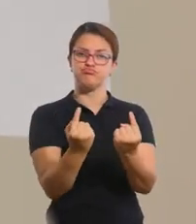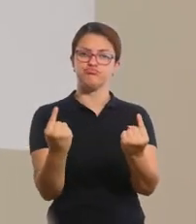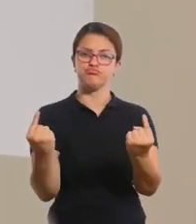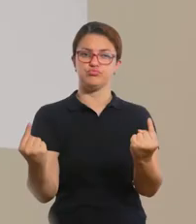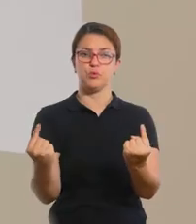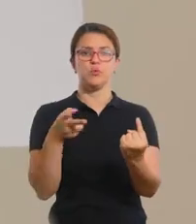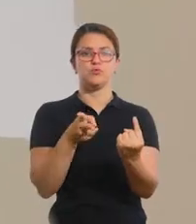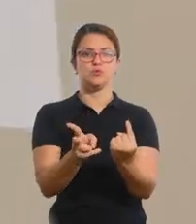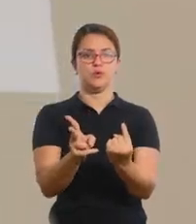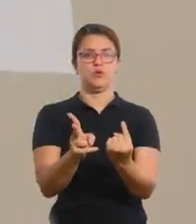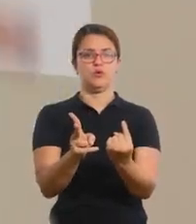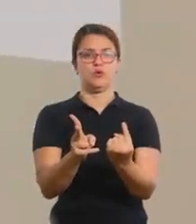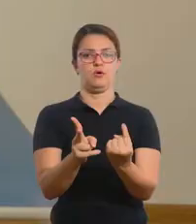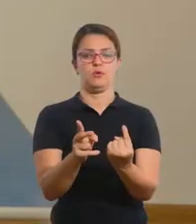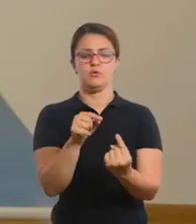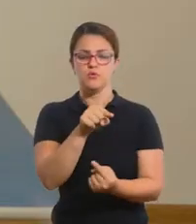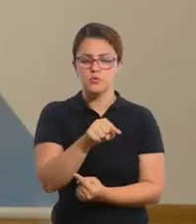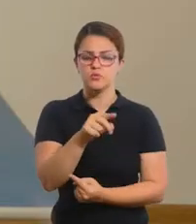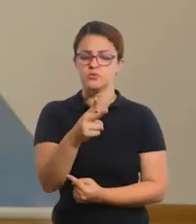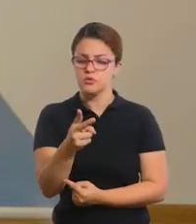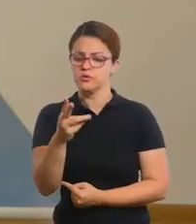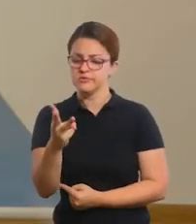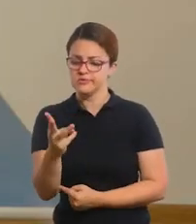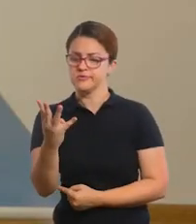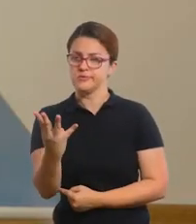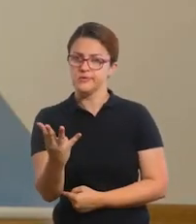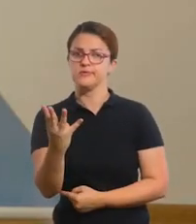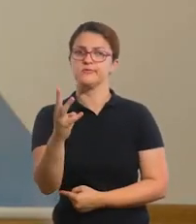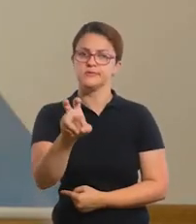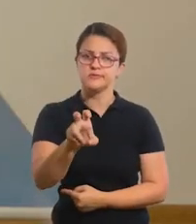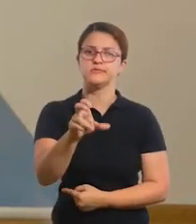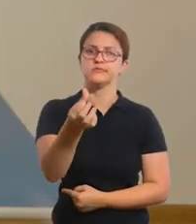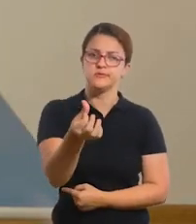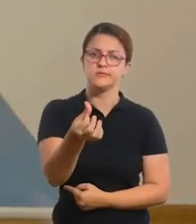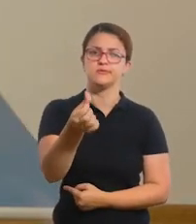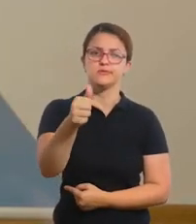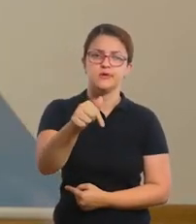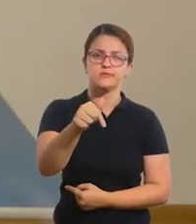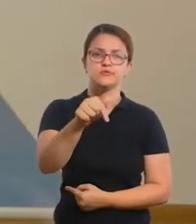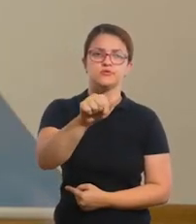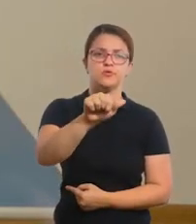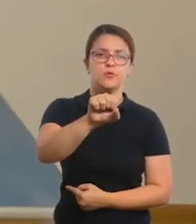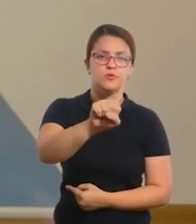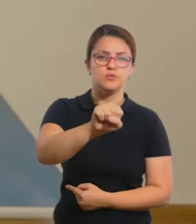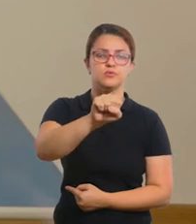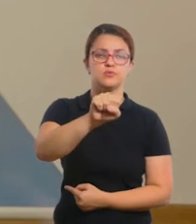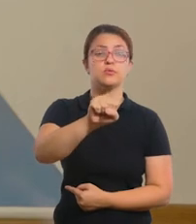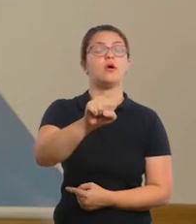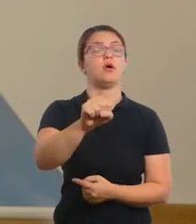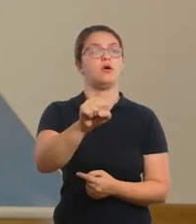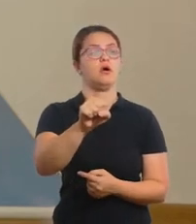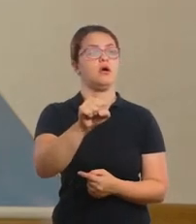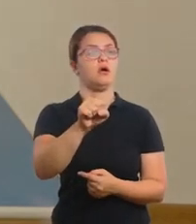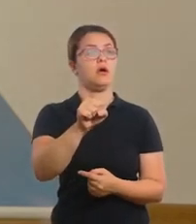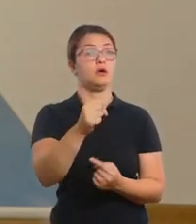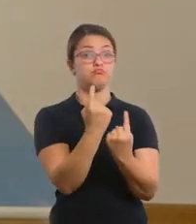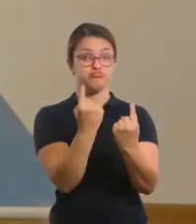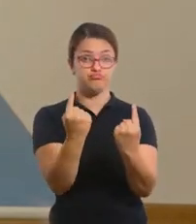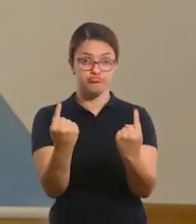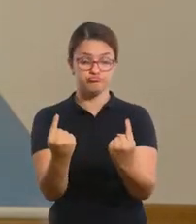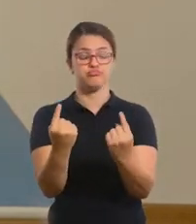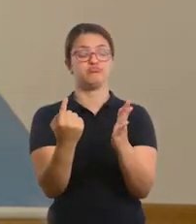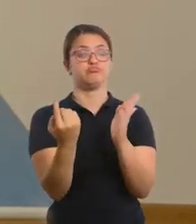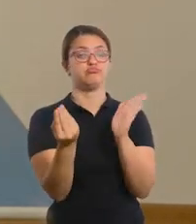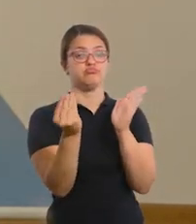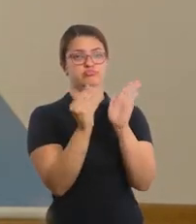que permaneceram em pé. Aí ela vai contar. 1, 2, 3, 4, 5, 6, 7, 8. Aí ela